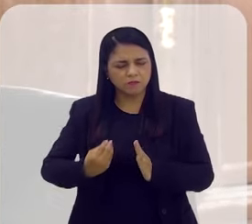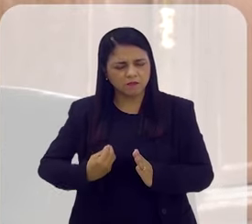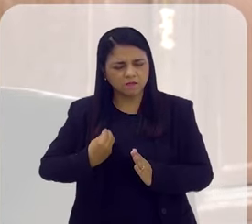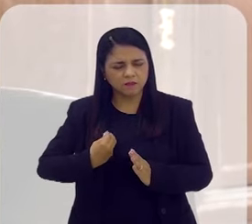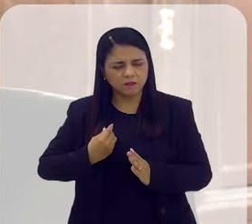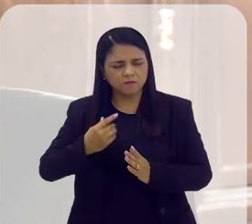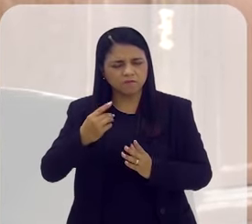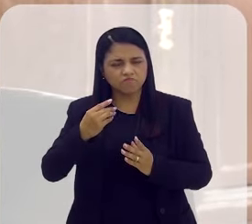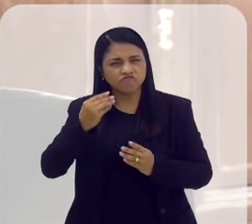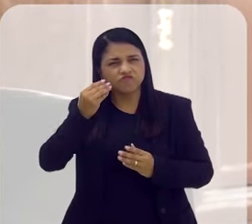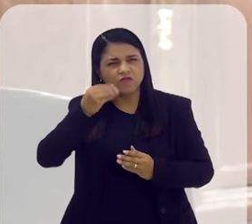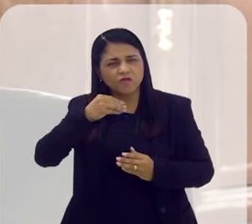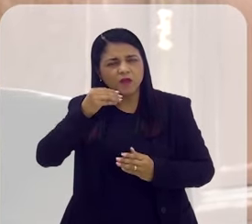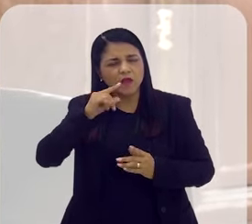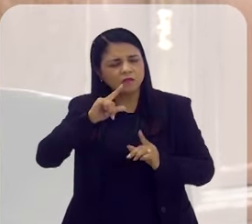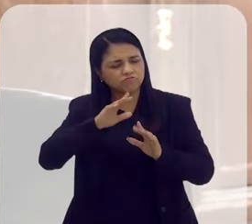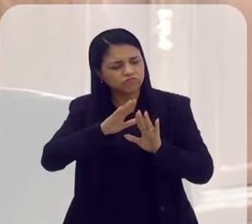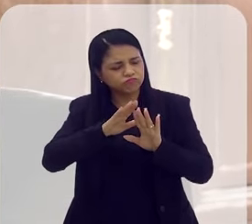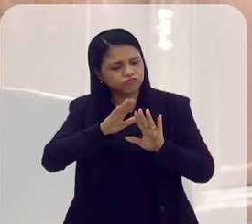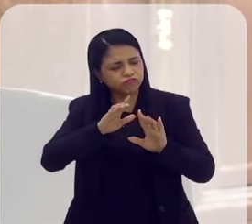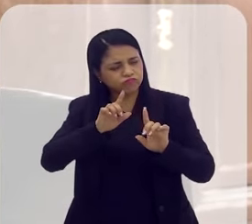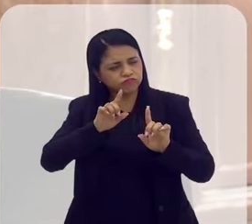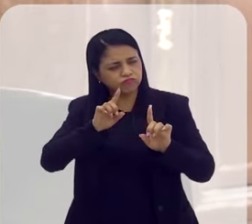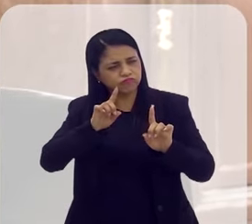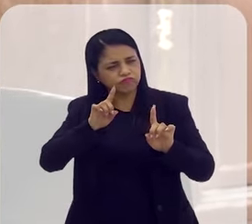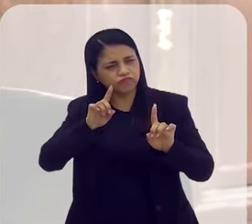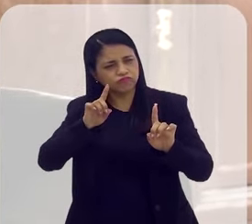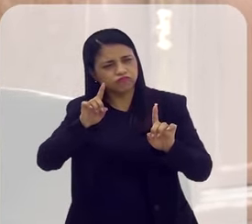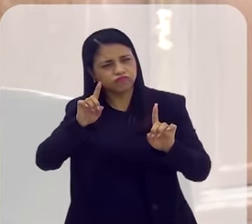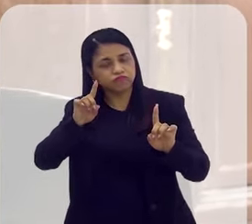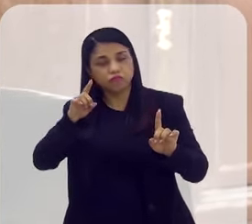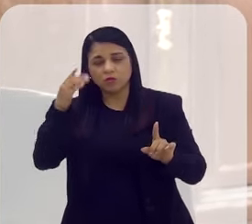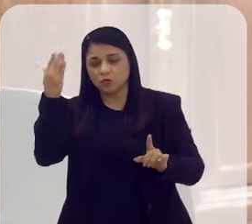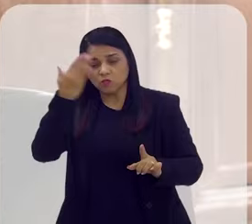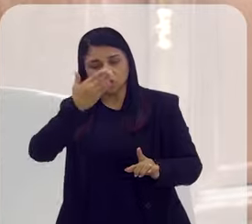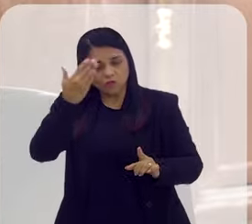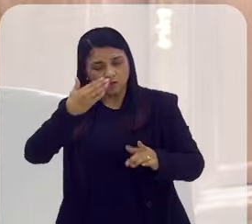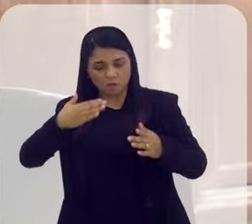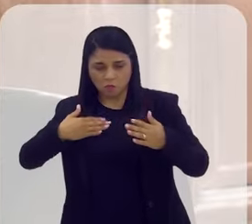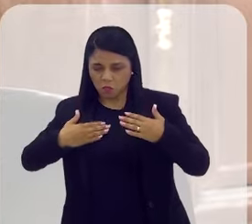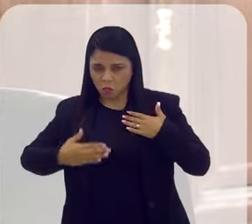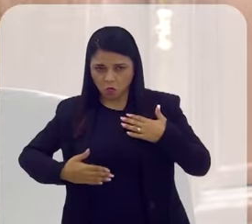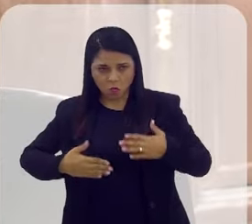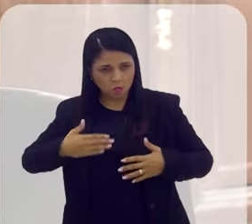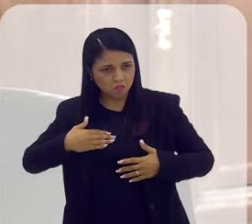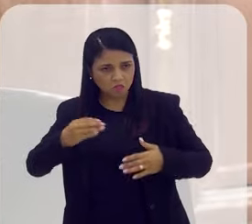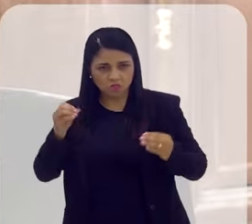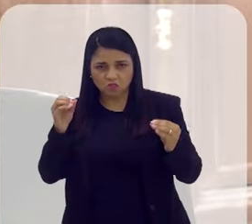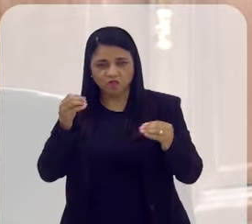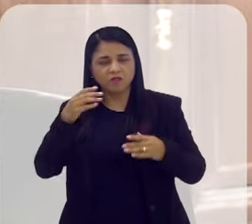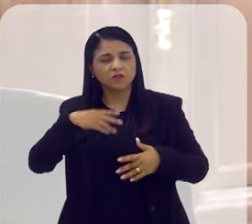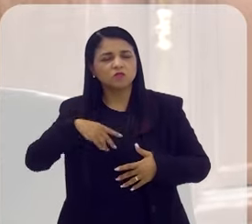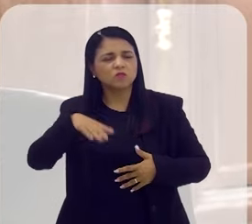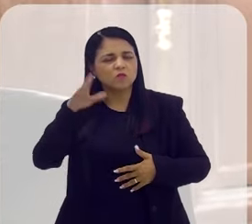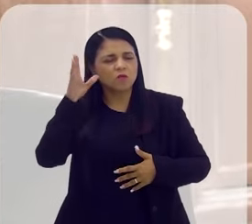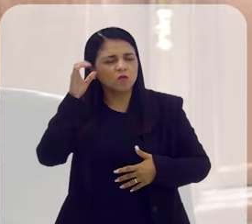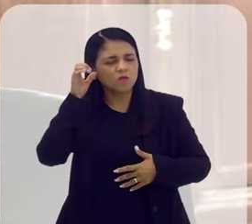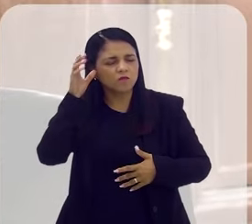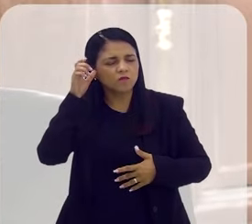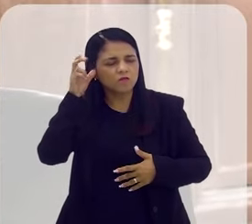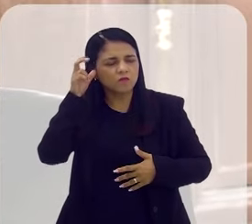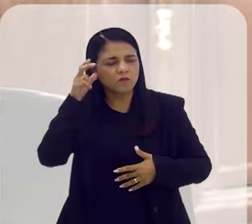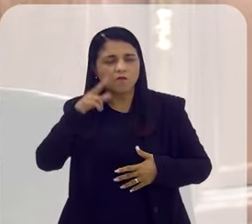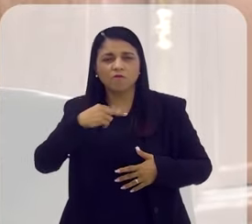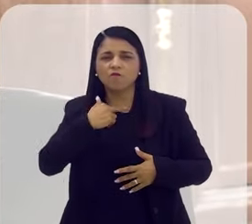ficando bem fraquinha. Parecia que eu estava me distanciando. Dali eu já não via mais o meu corpo e só ia ouvindo